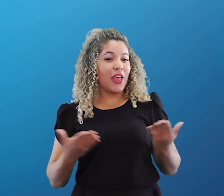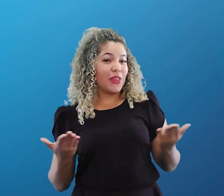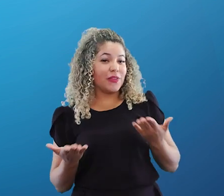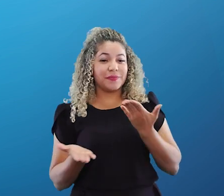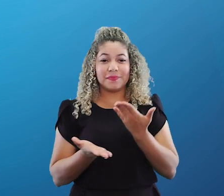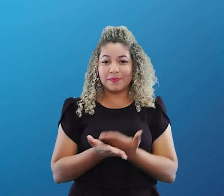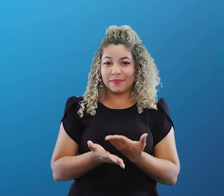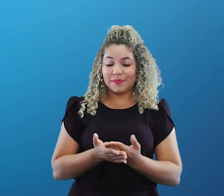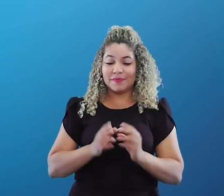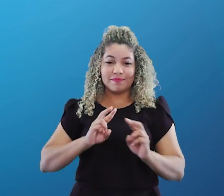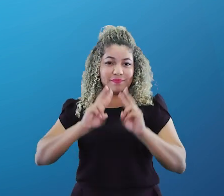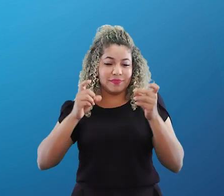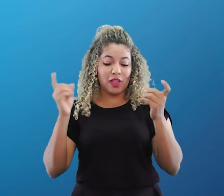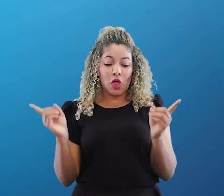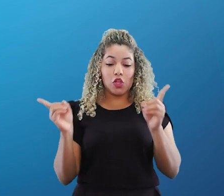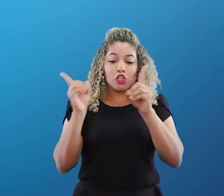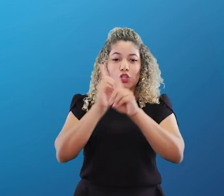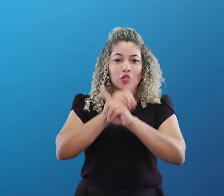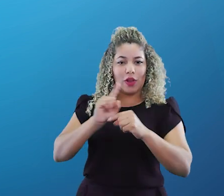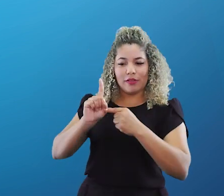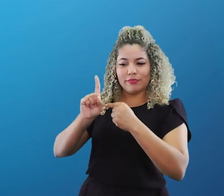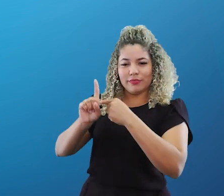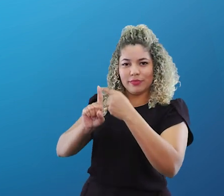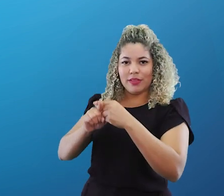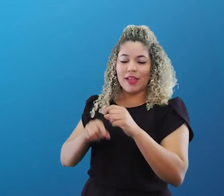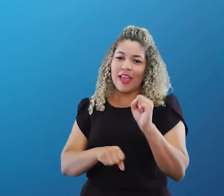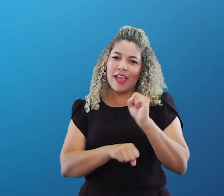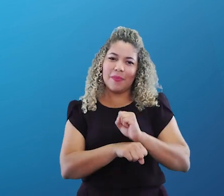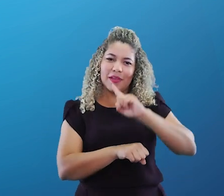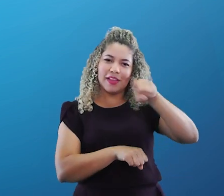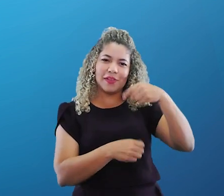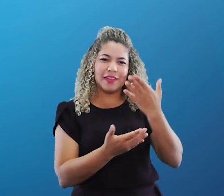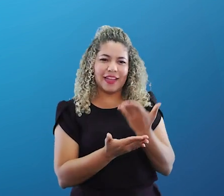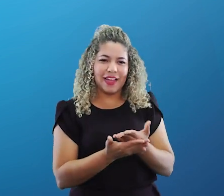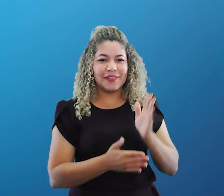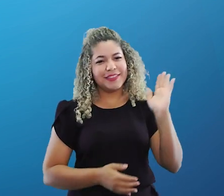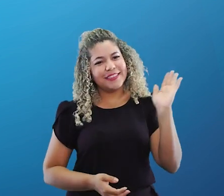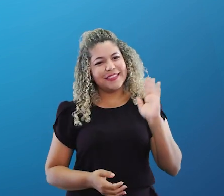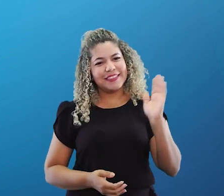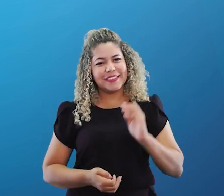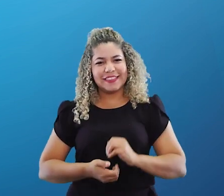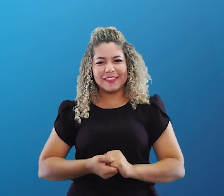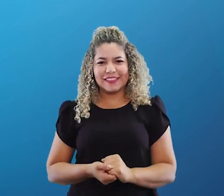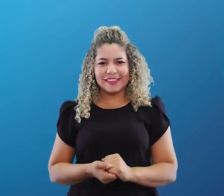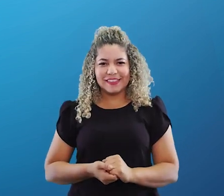Essa foi a nossa aula sobre inversão térmica. Eu espero você em uma próxima. Tchau!